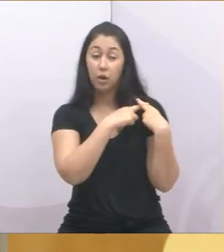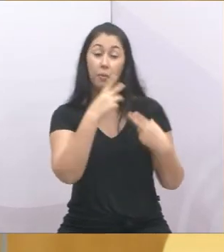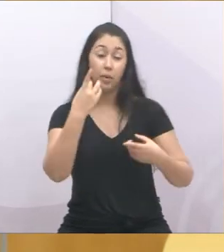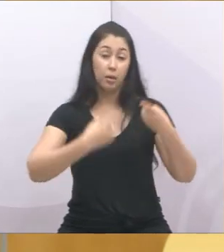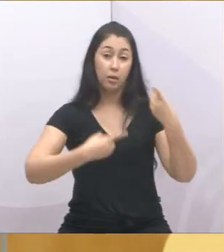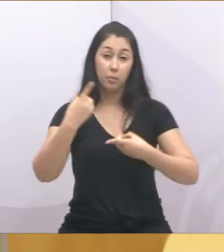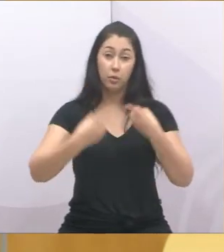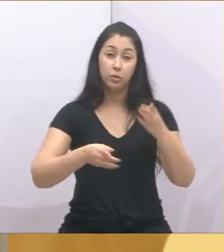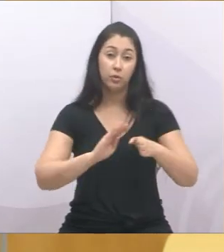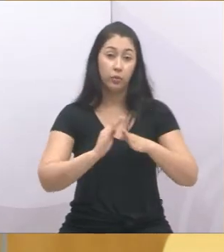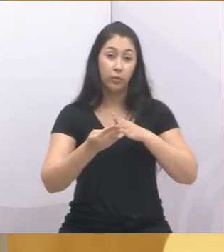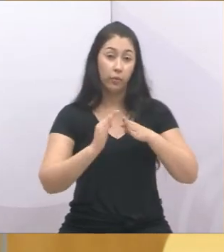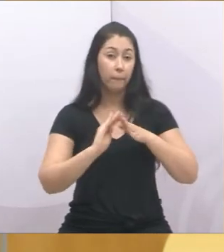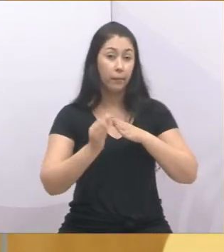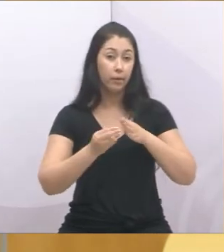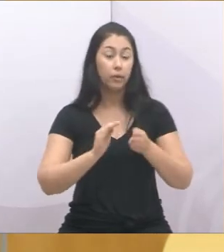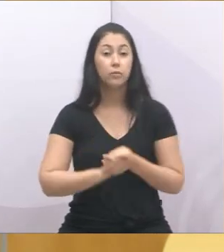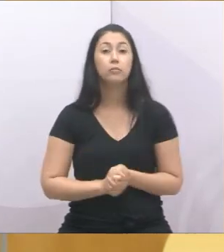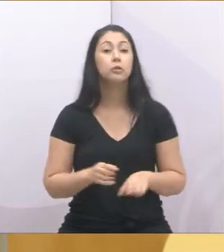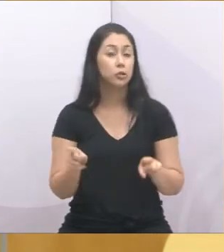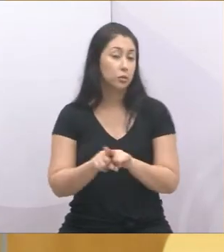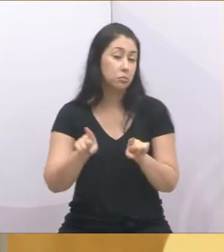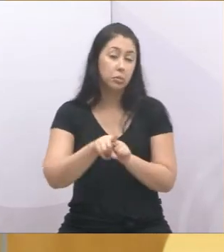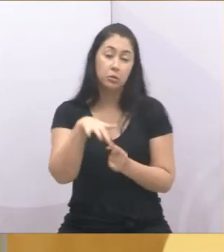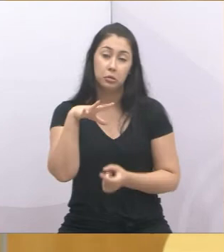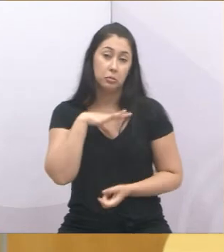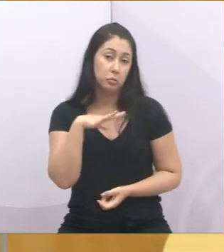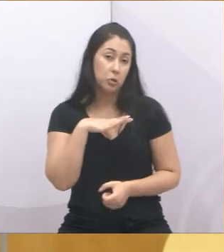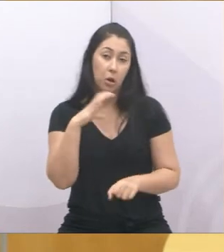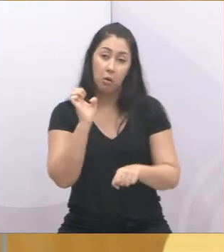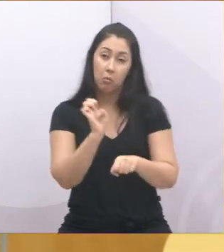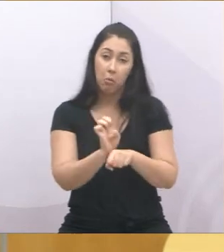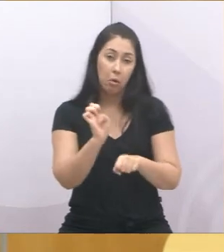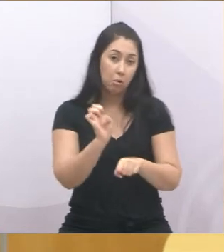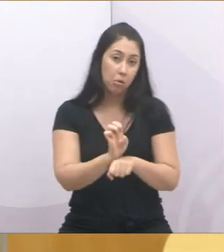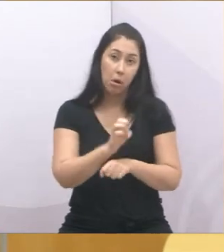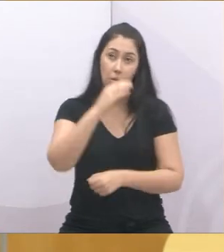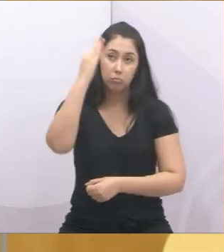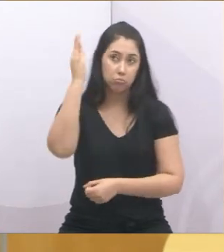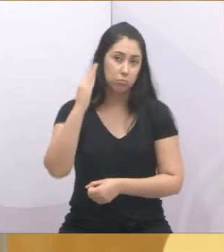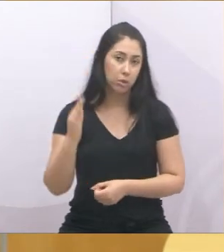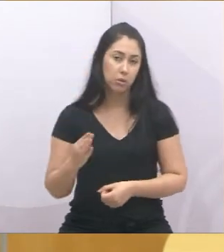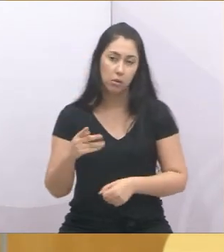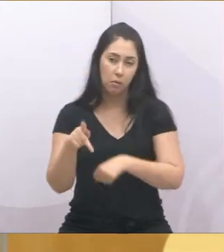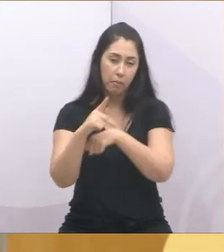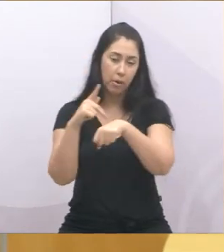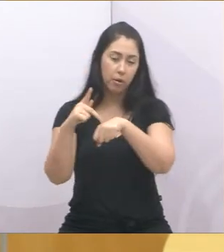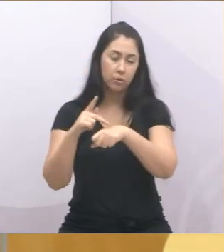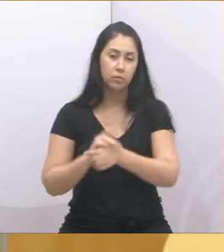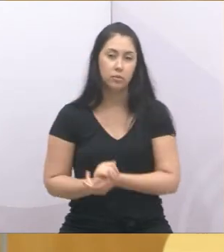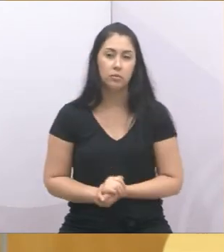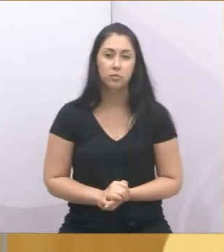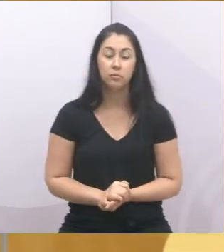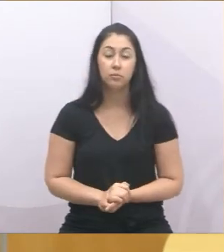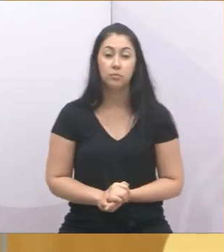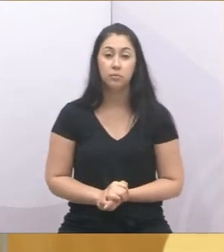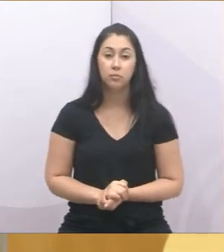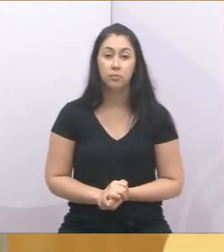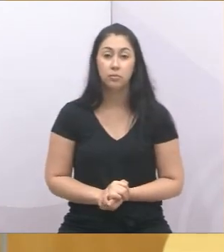do seu bairro, da sua cidade, do seu estado, do seu país